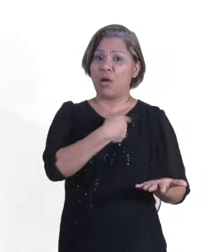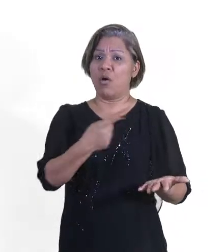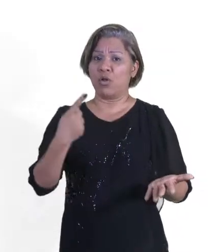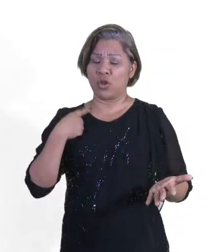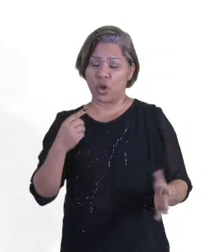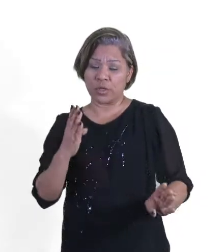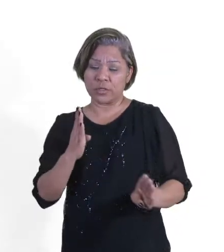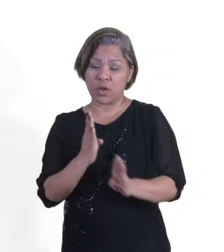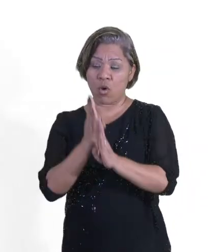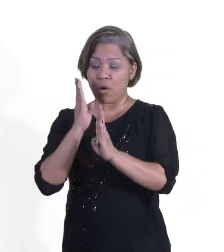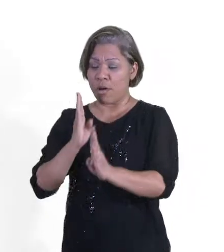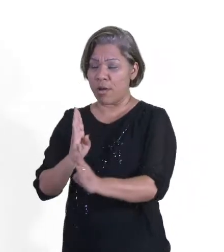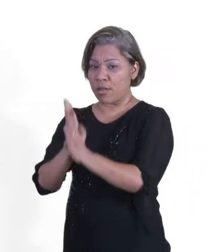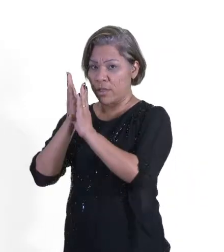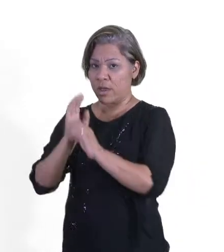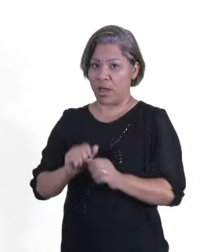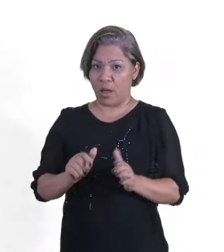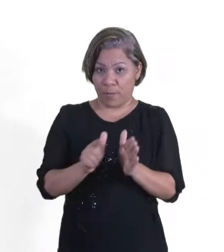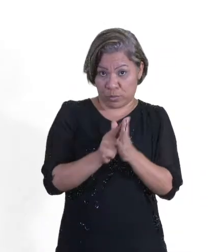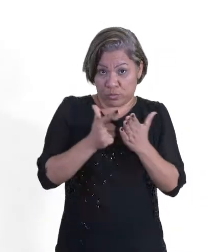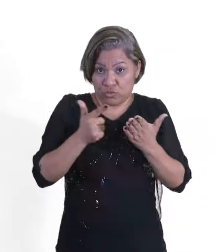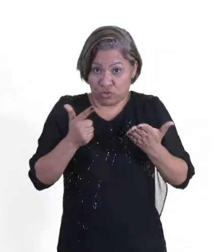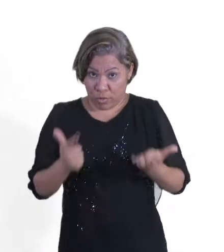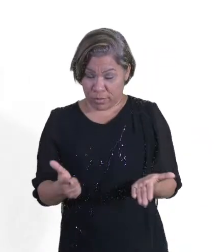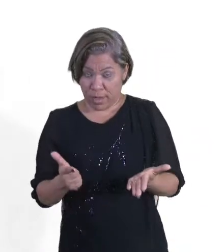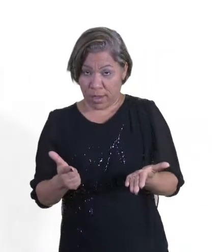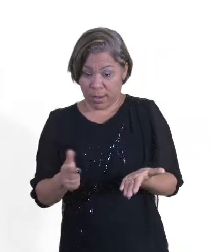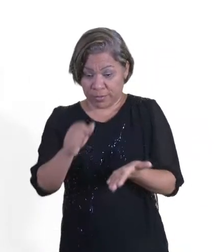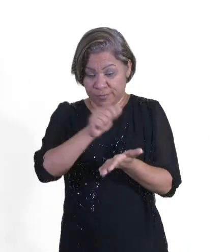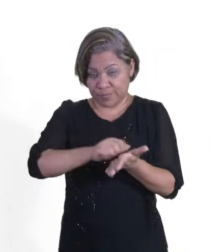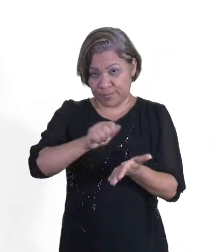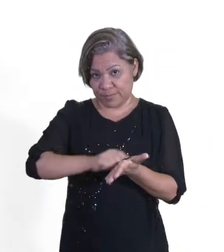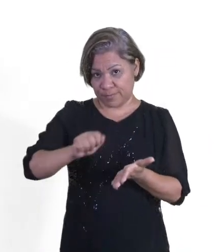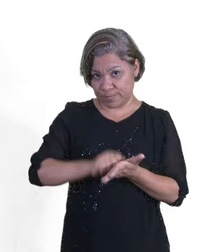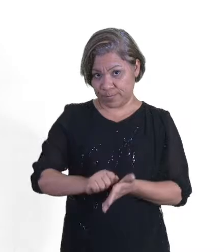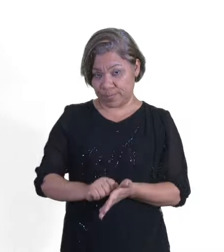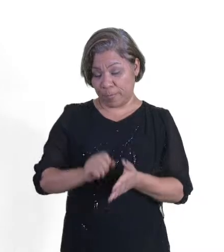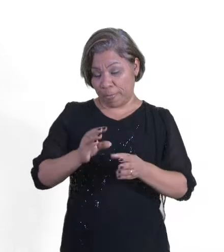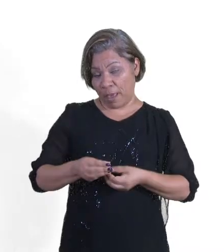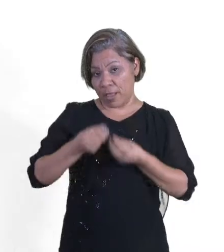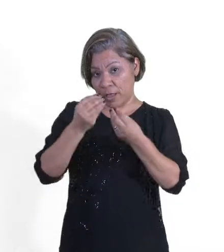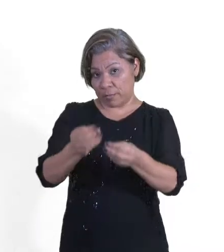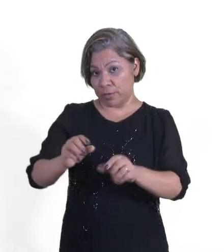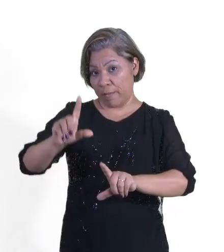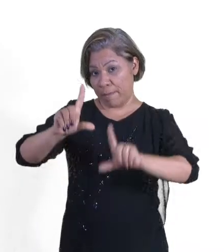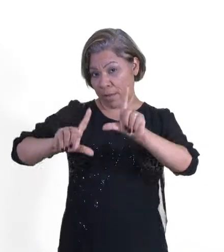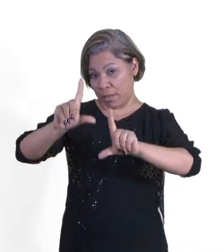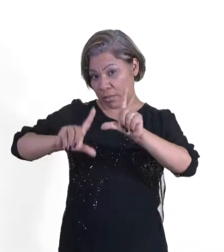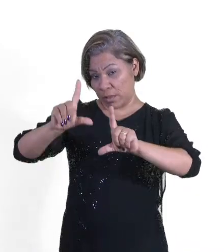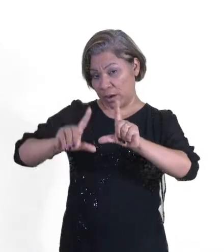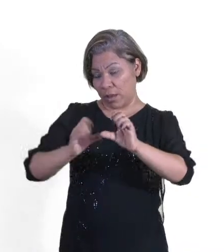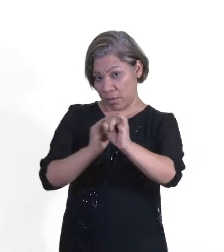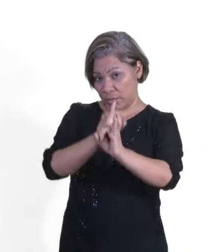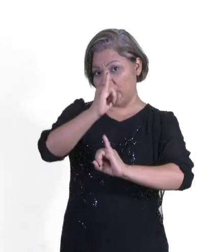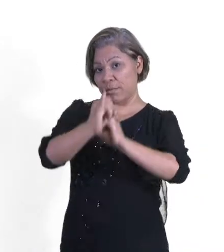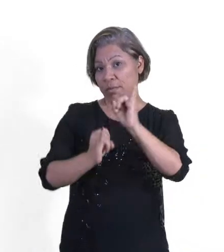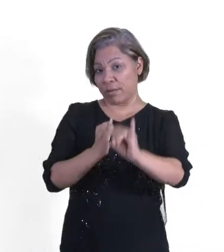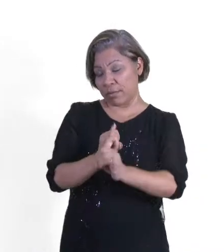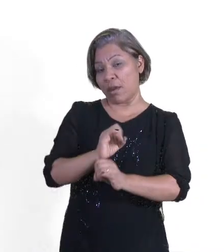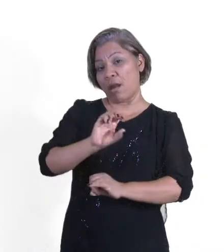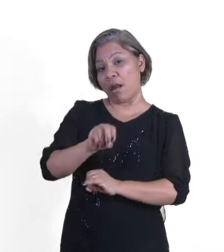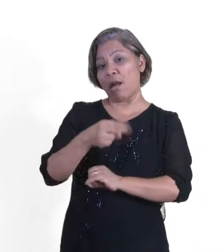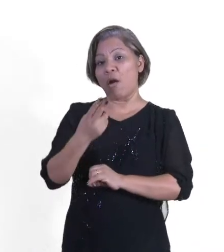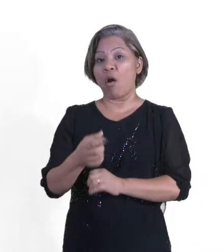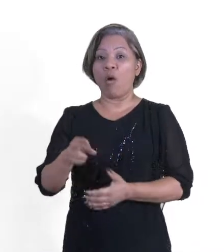nos jornais, escritos e transmitidos pela televisão, na internet ou revistas. Então, olha